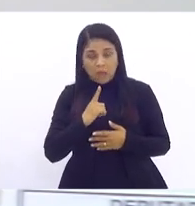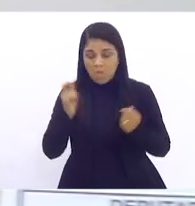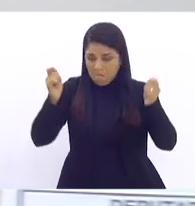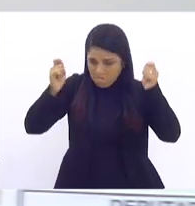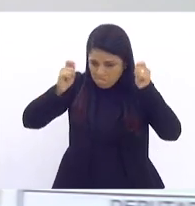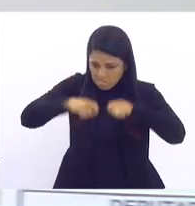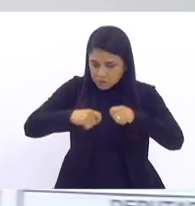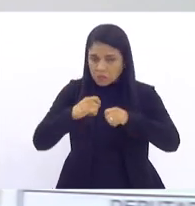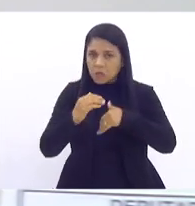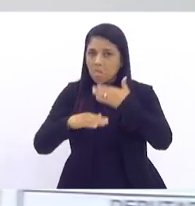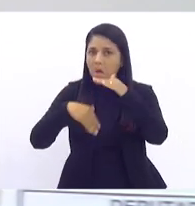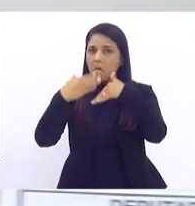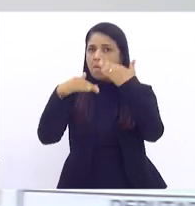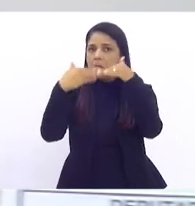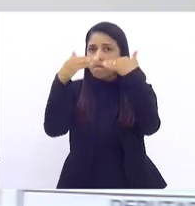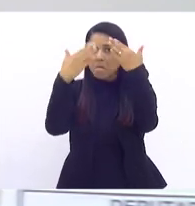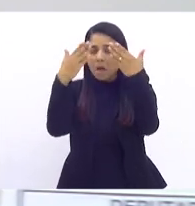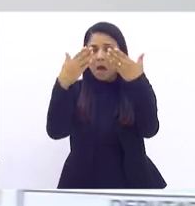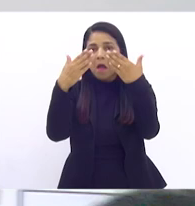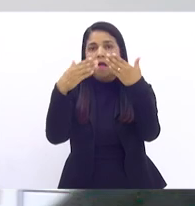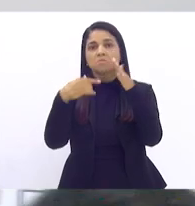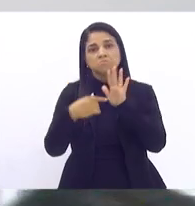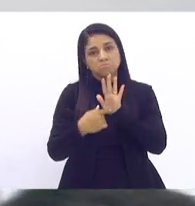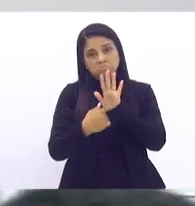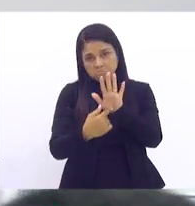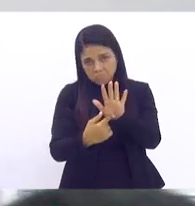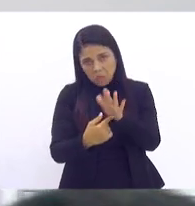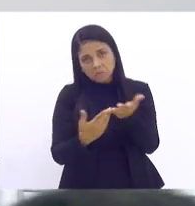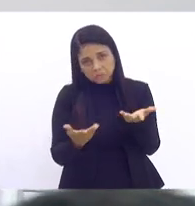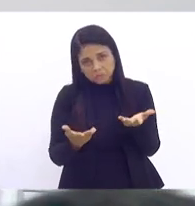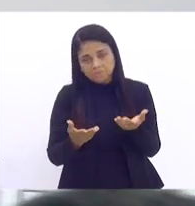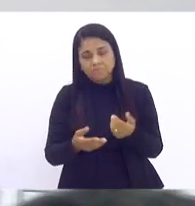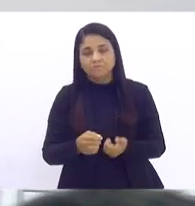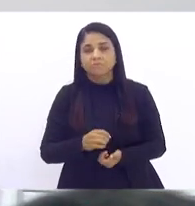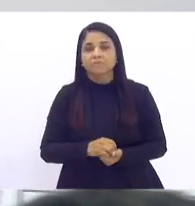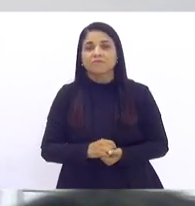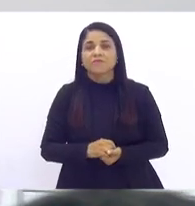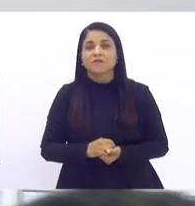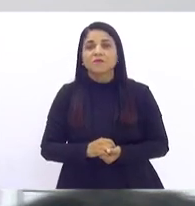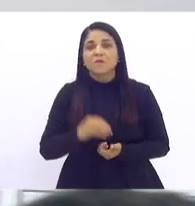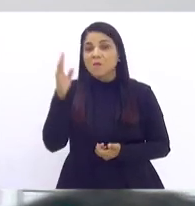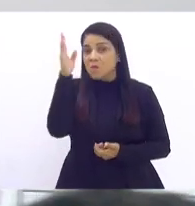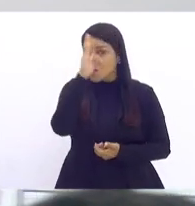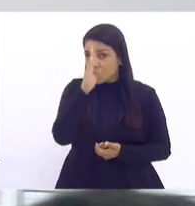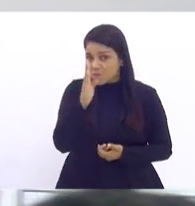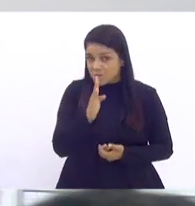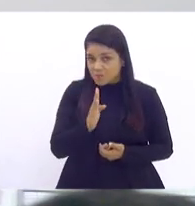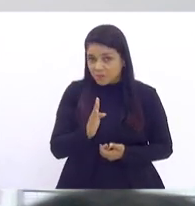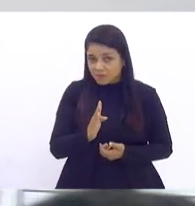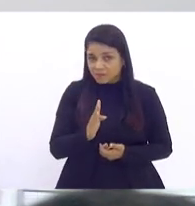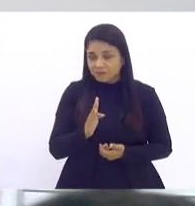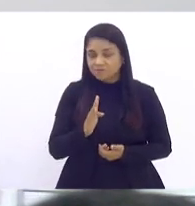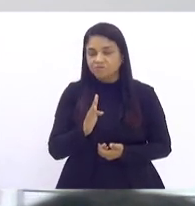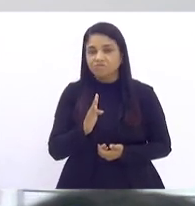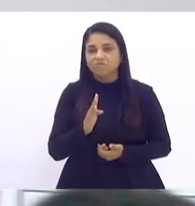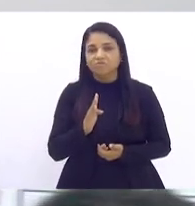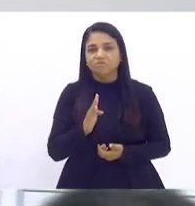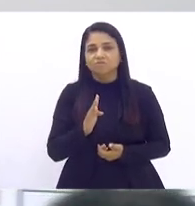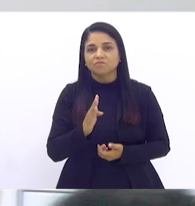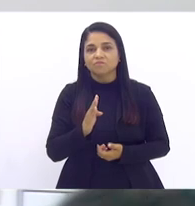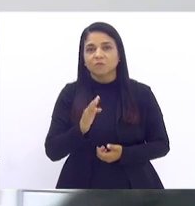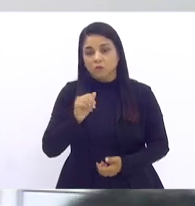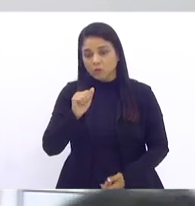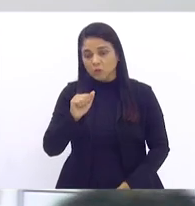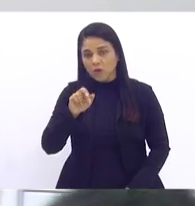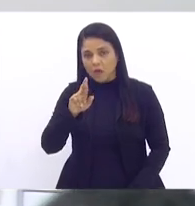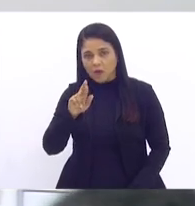Fantástico de crescimento e aí da demonstração Clara um país que tem no Agro